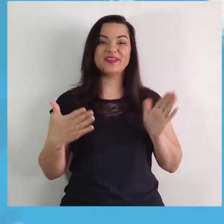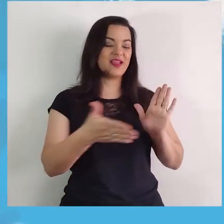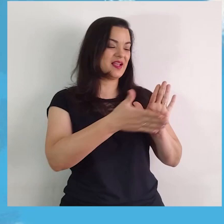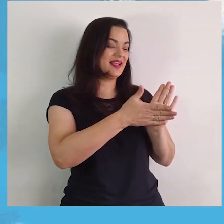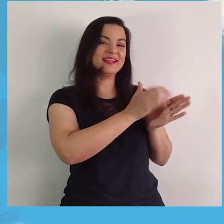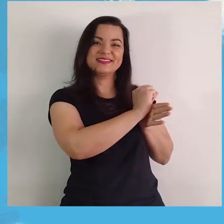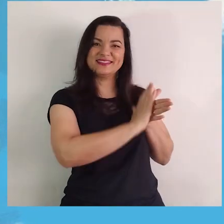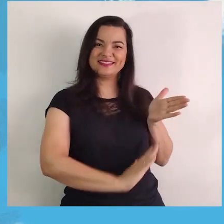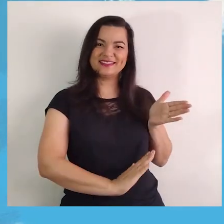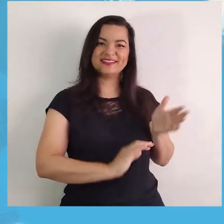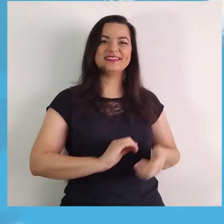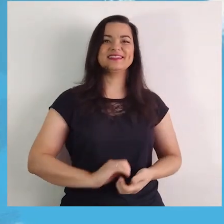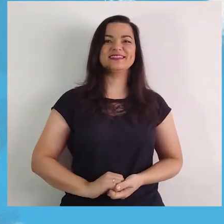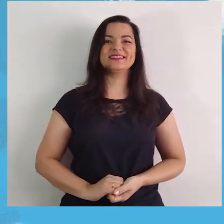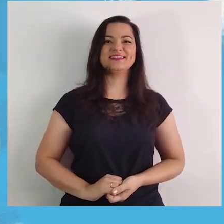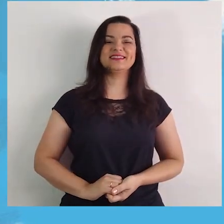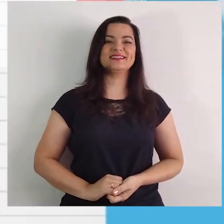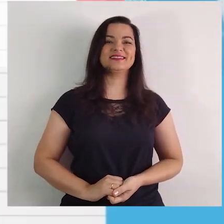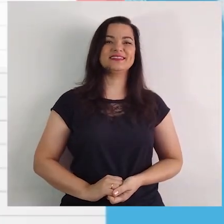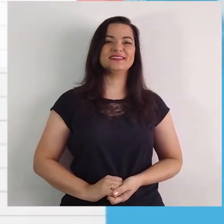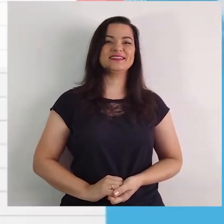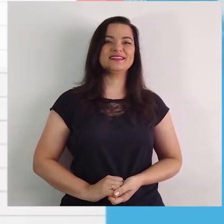Fique agora com a nossa proposta do dia.